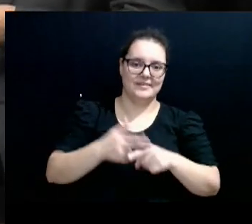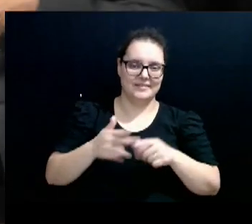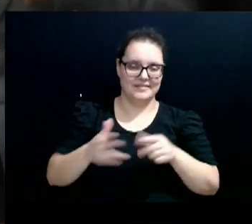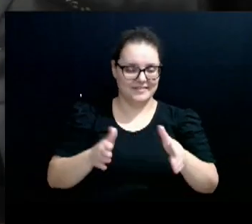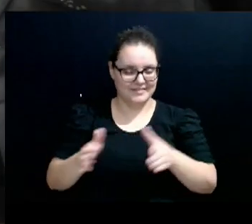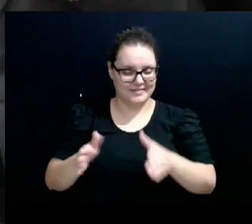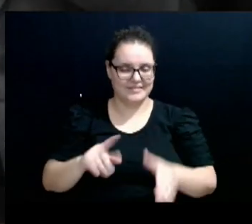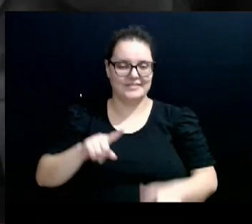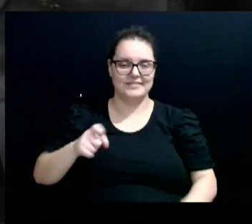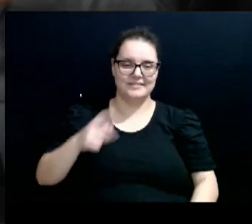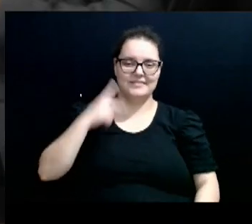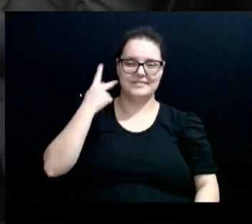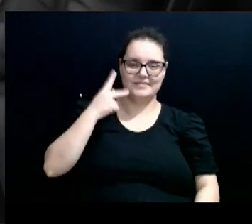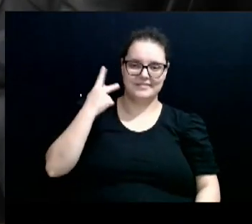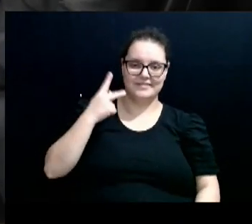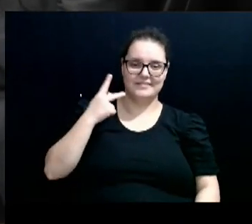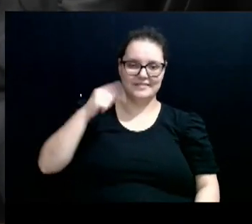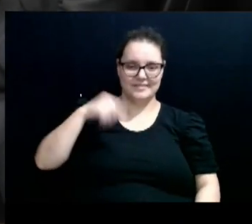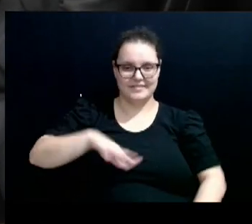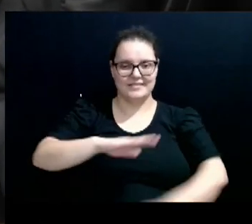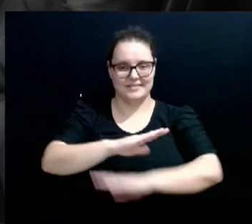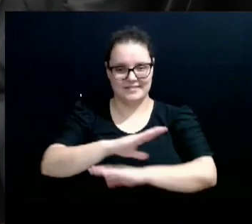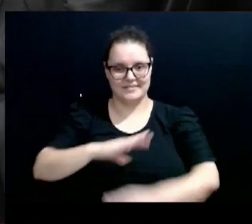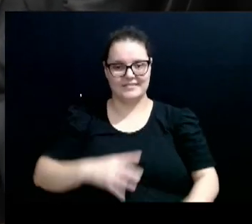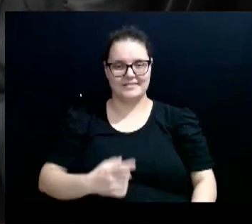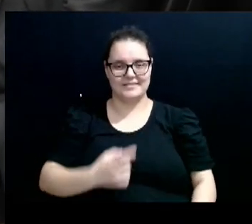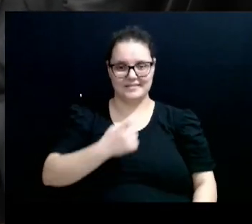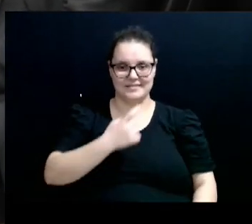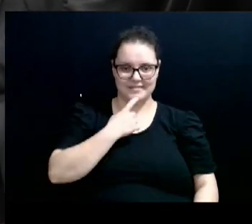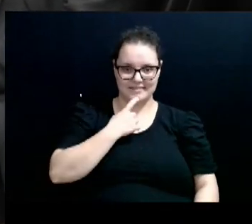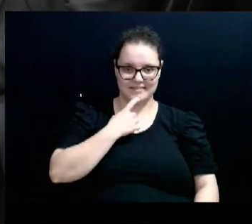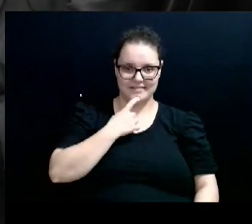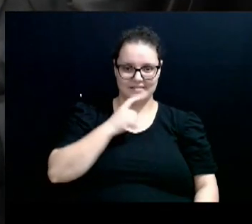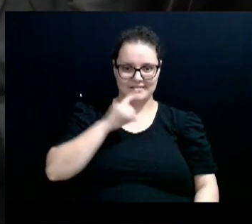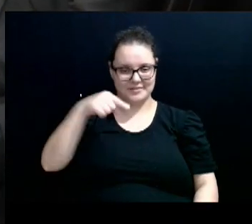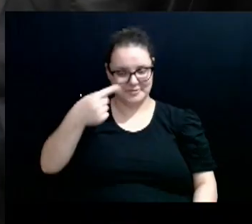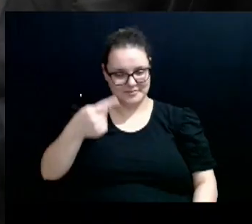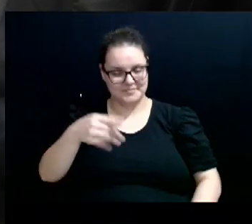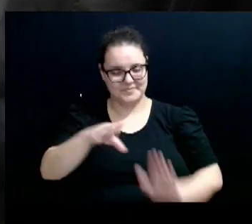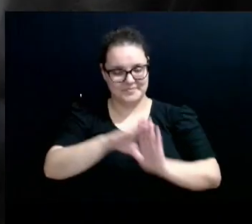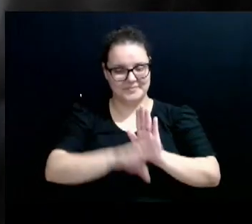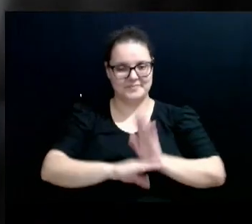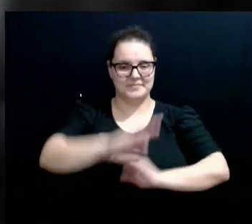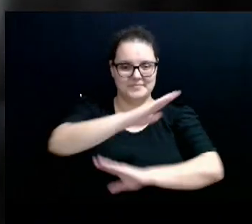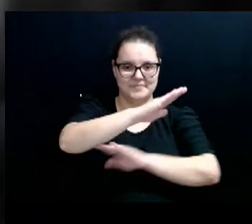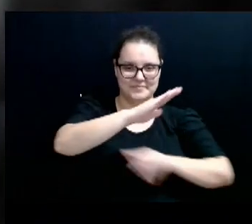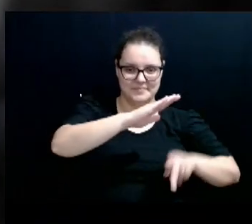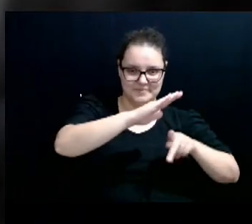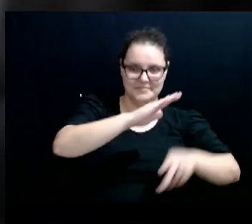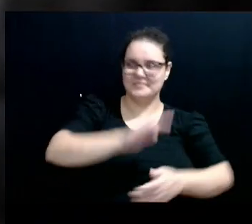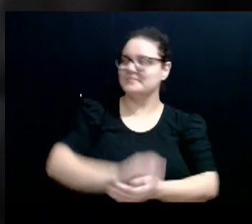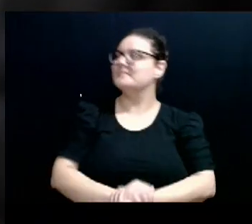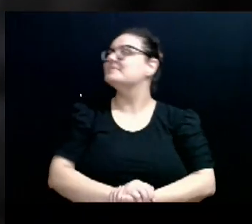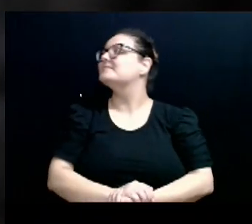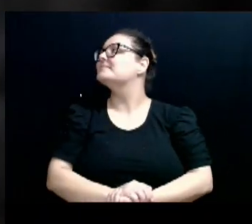dos ex-vereadores da Câmara Municipal de Campinas. Até um próximo Na Casa do Povo.